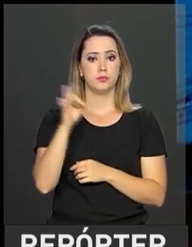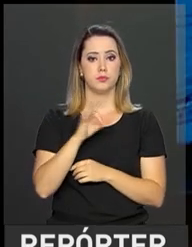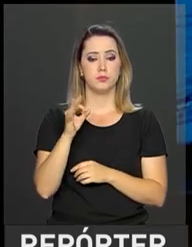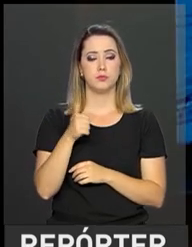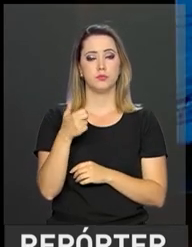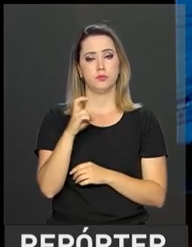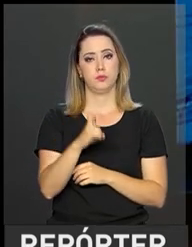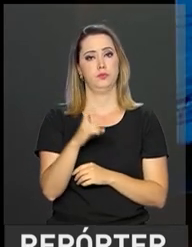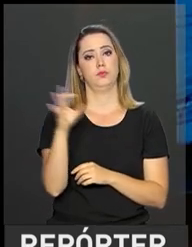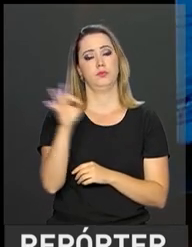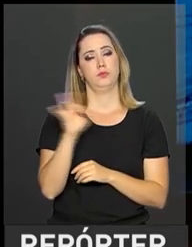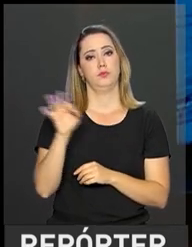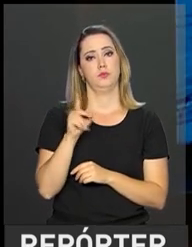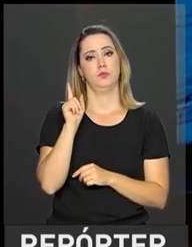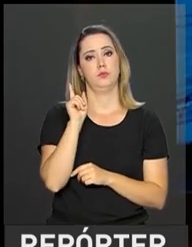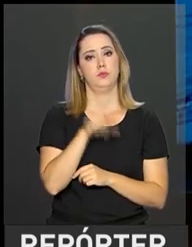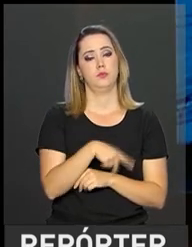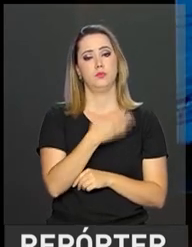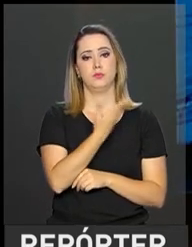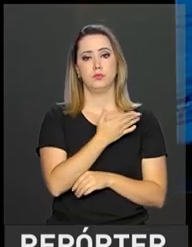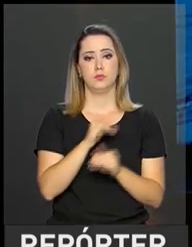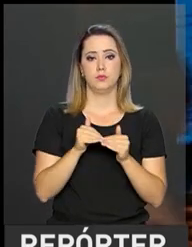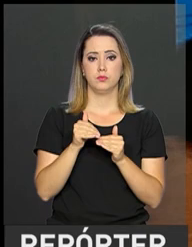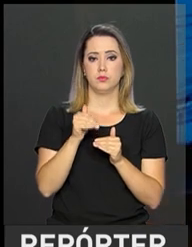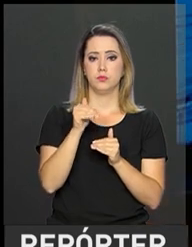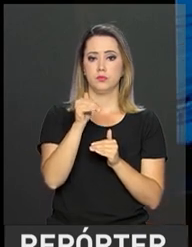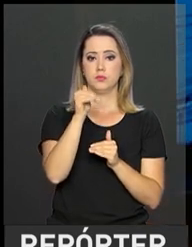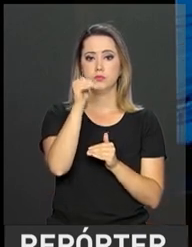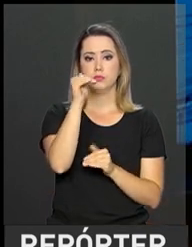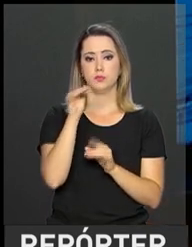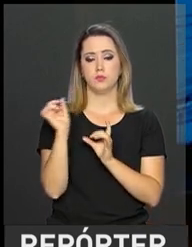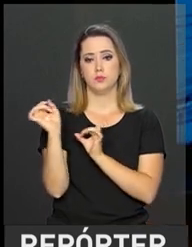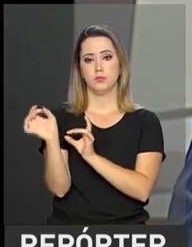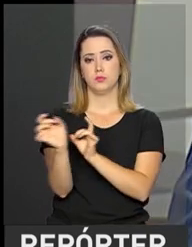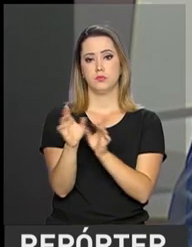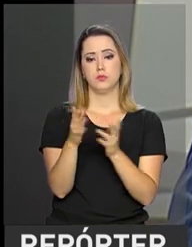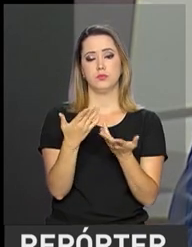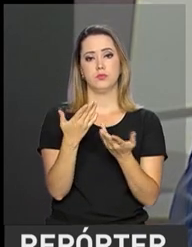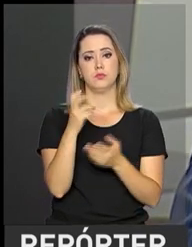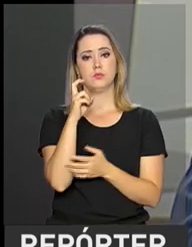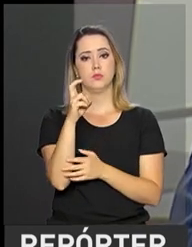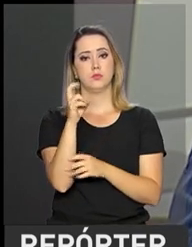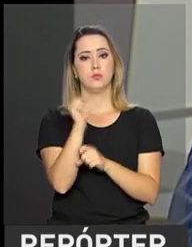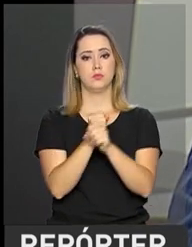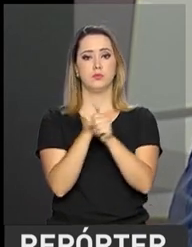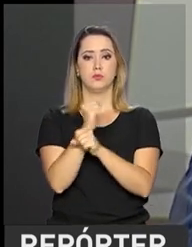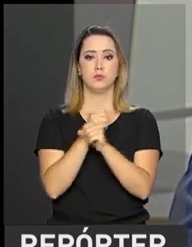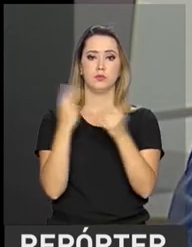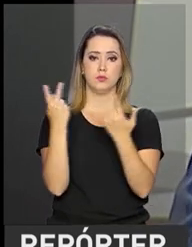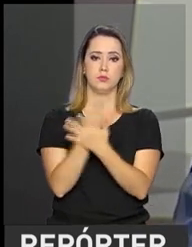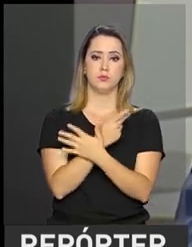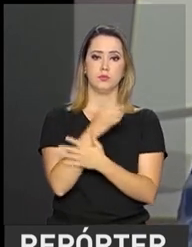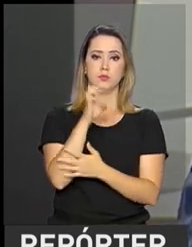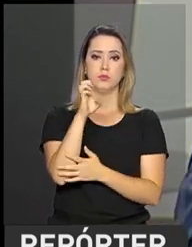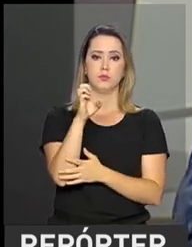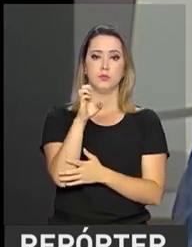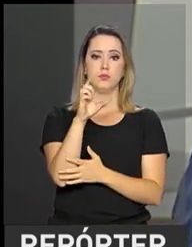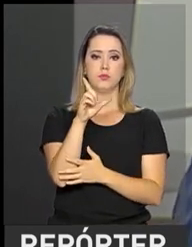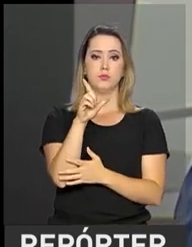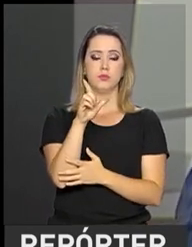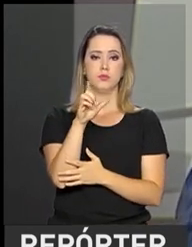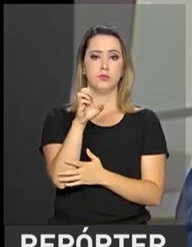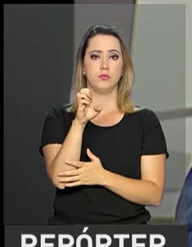apenas 15% da expansão da geração no brasil nos últimos cinco anos foram feitos pela eletrobrás